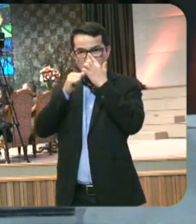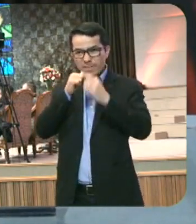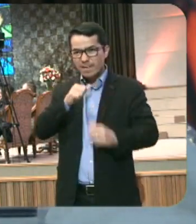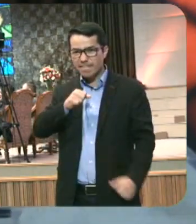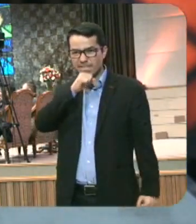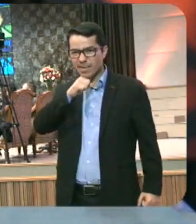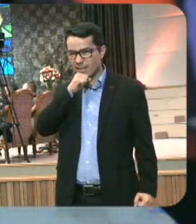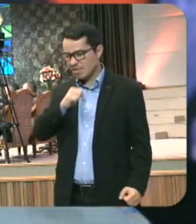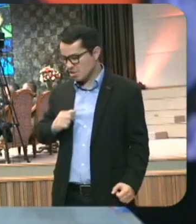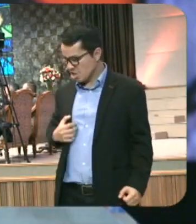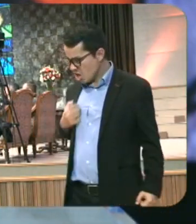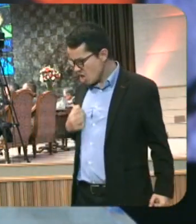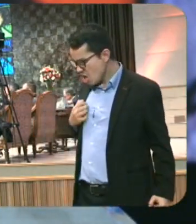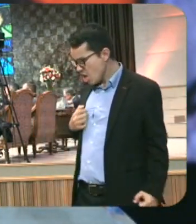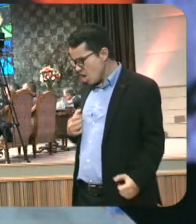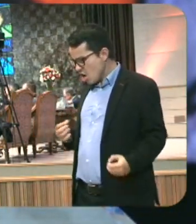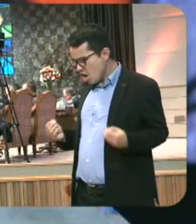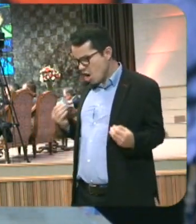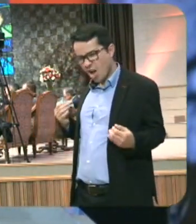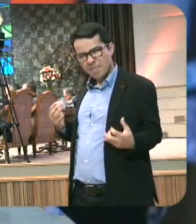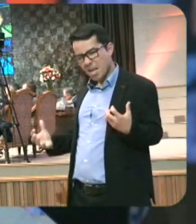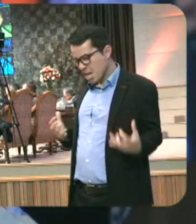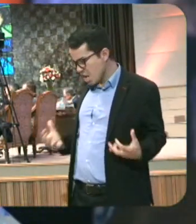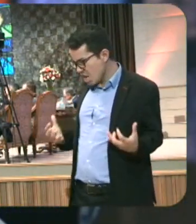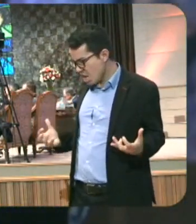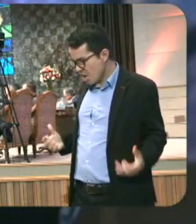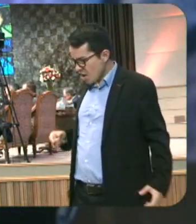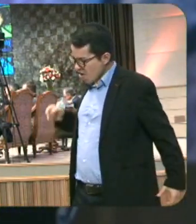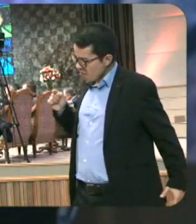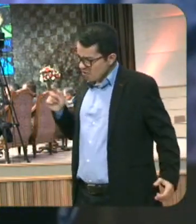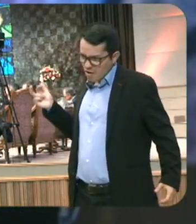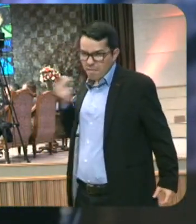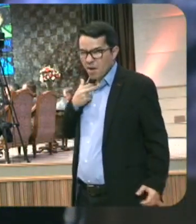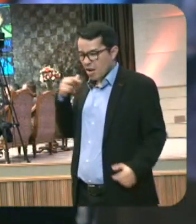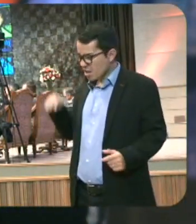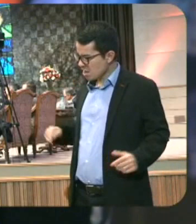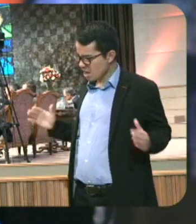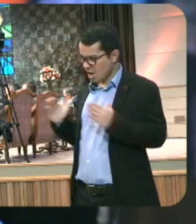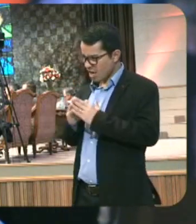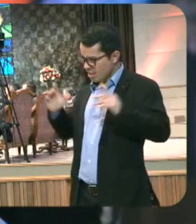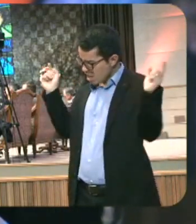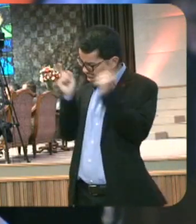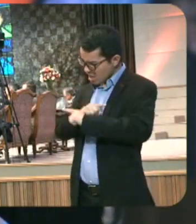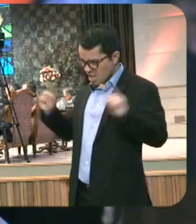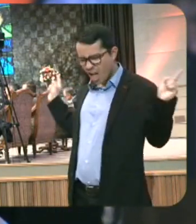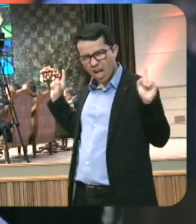aquela jovem: olha, você não pode mais morar aqui.